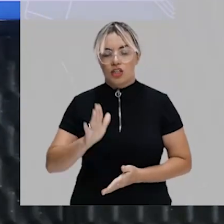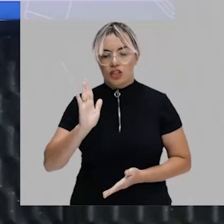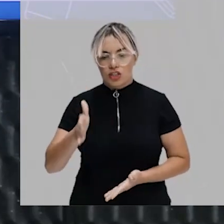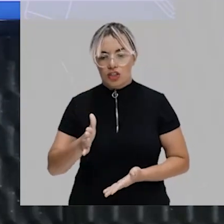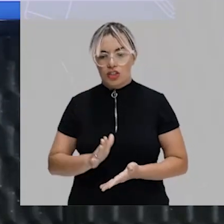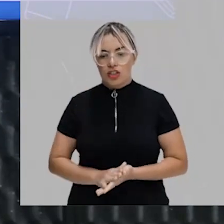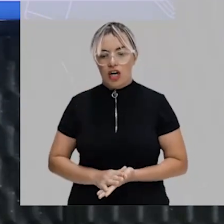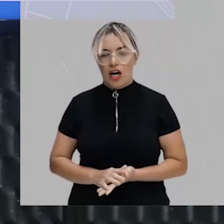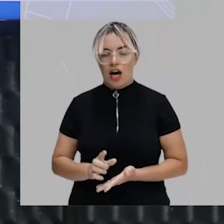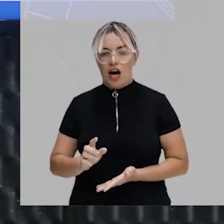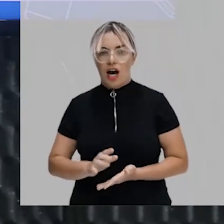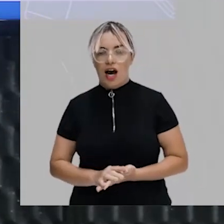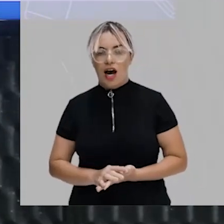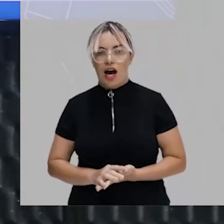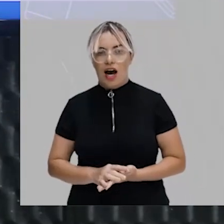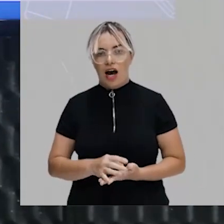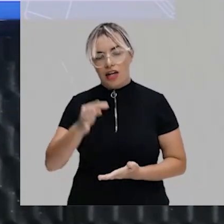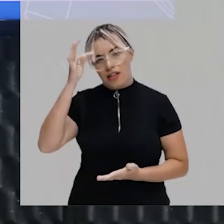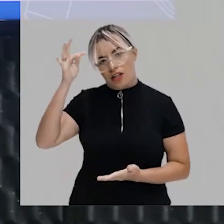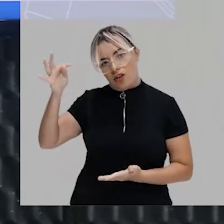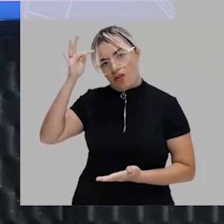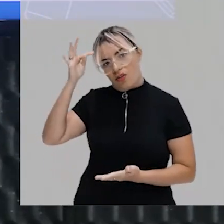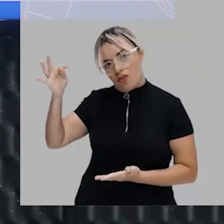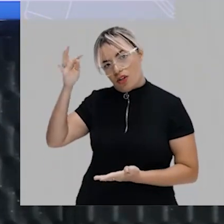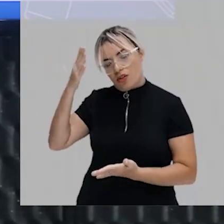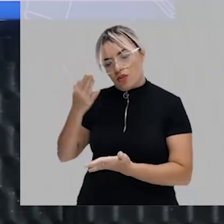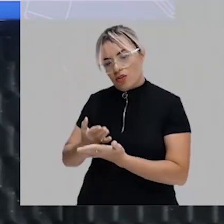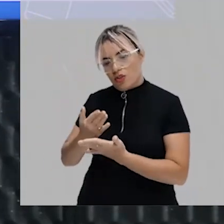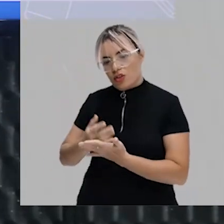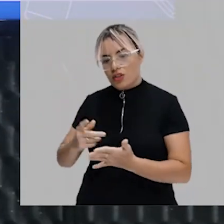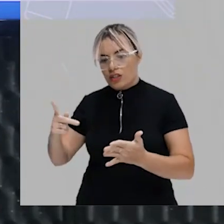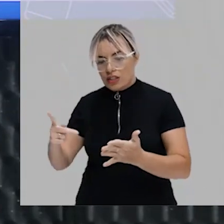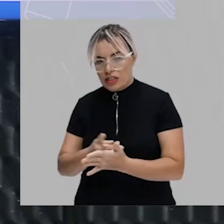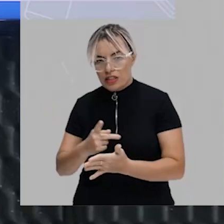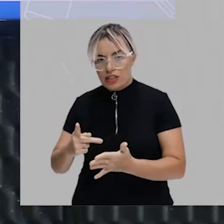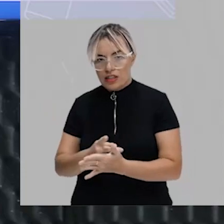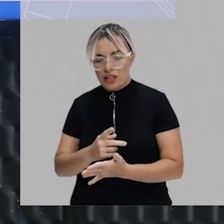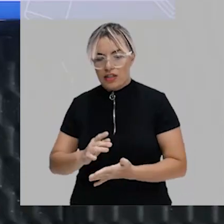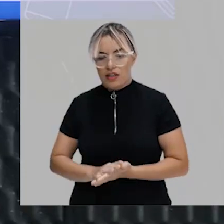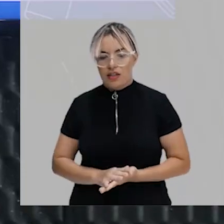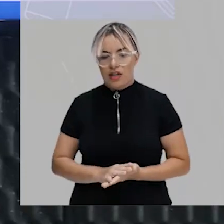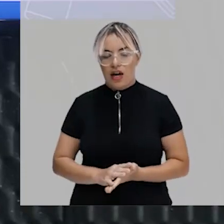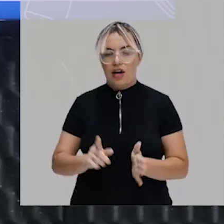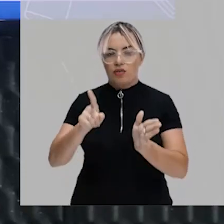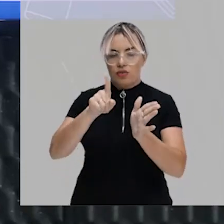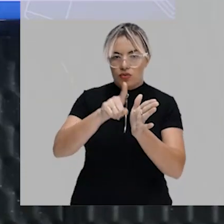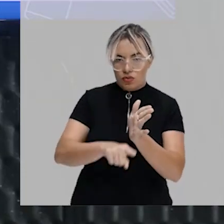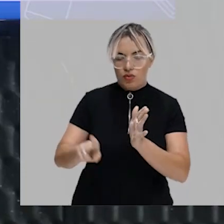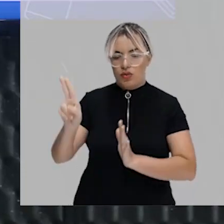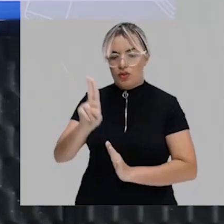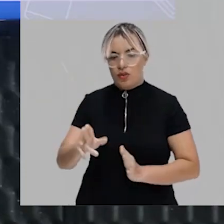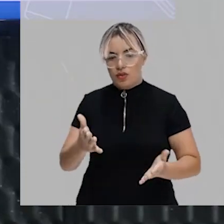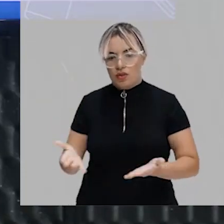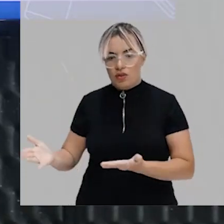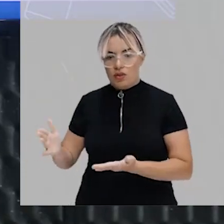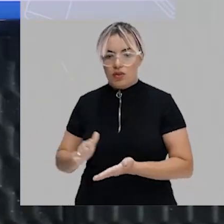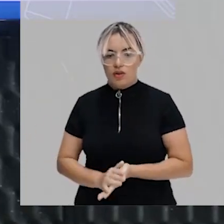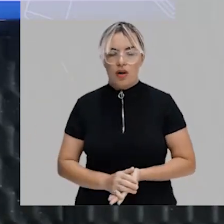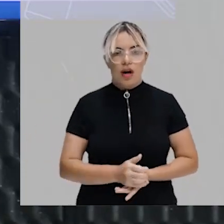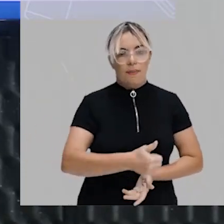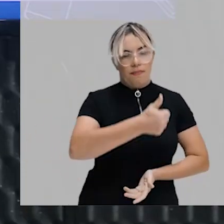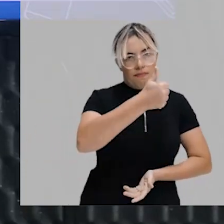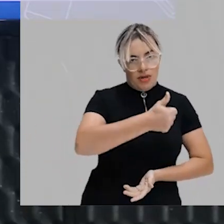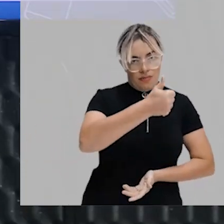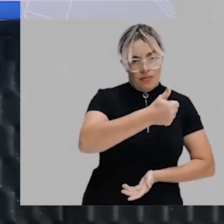negativo. Vamos ver se essa primeira fala bem aqui foi derrubada por Louis Pastel. A ideia de que a vida surge a partir de